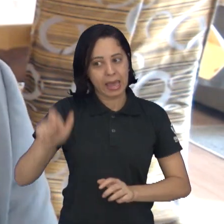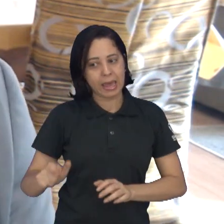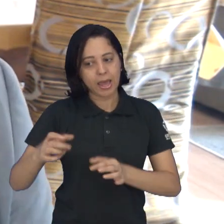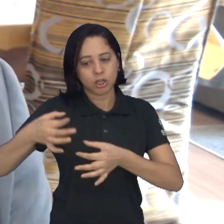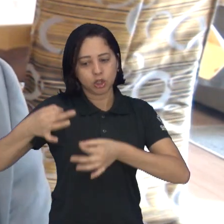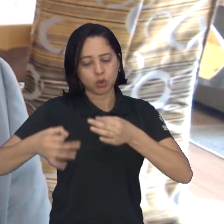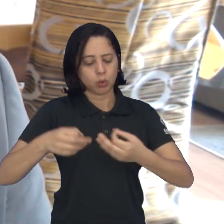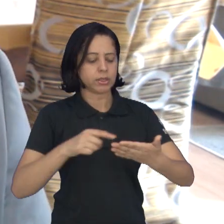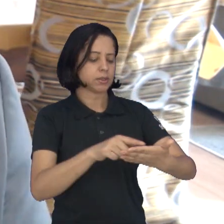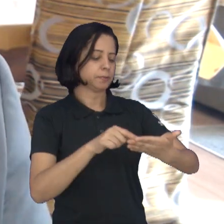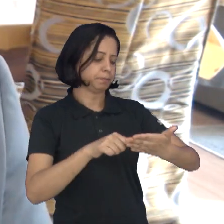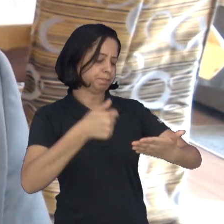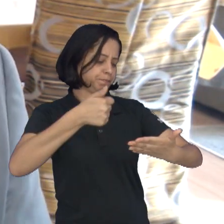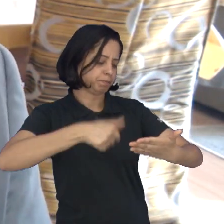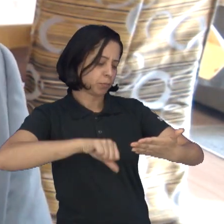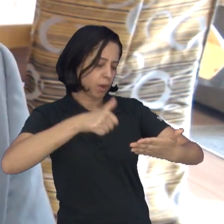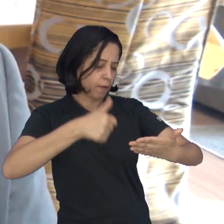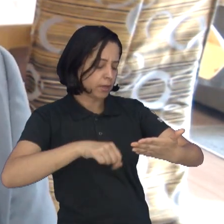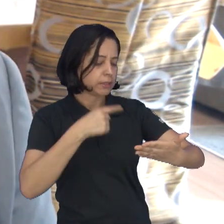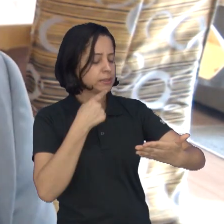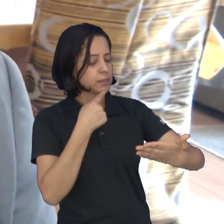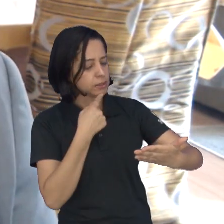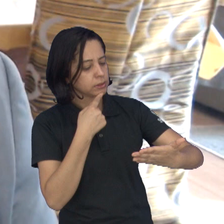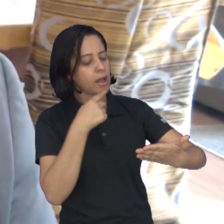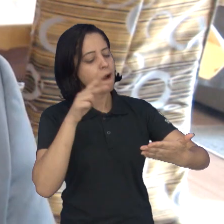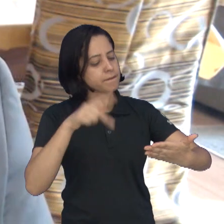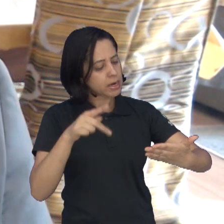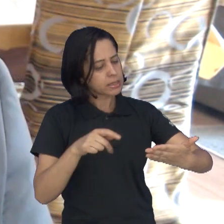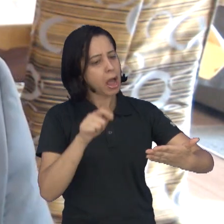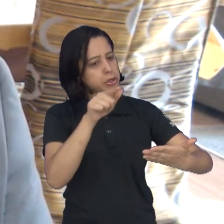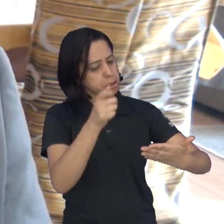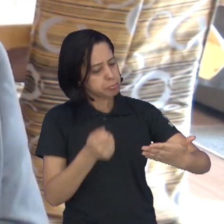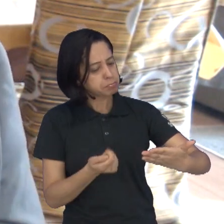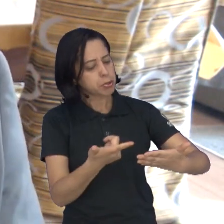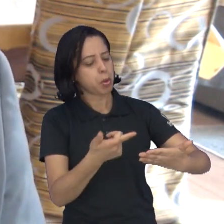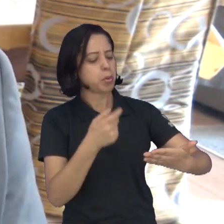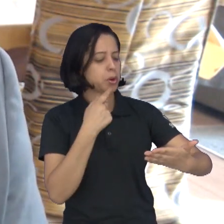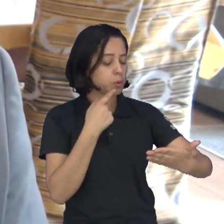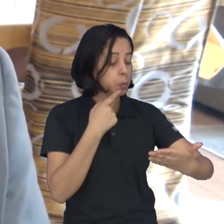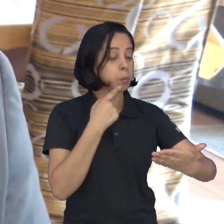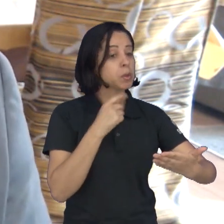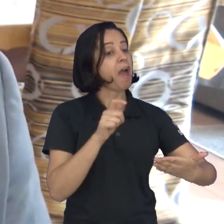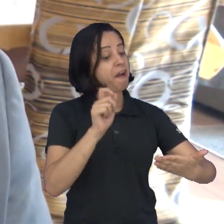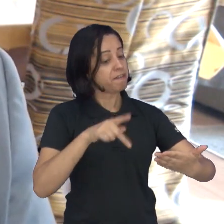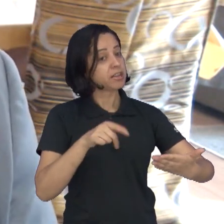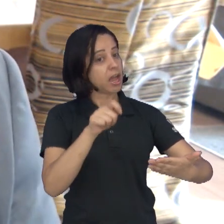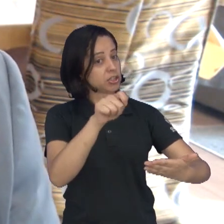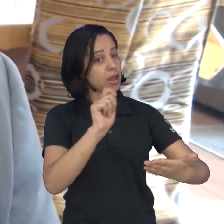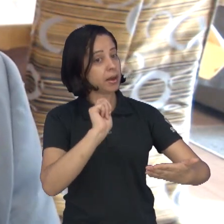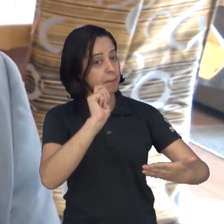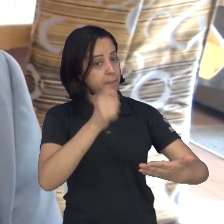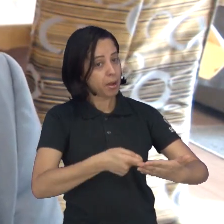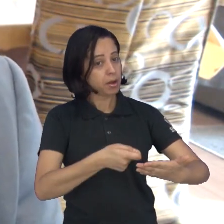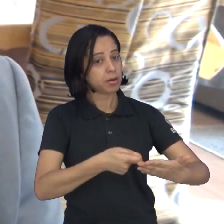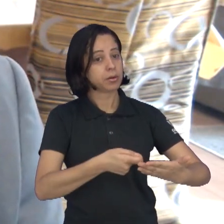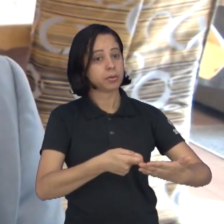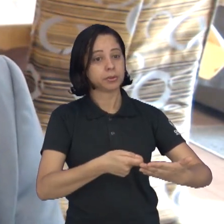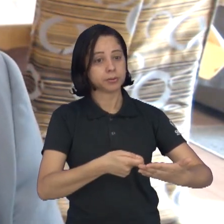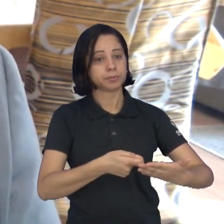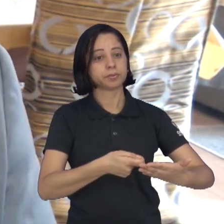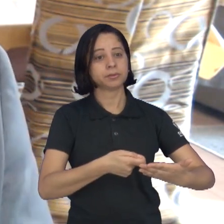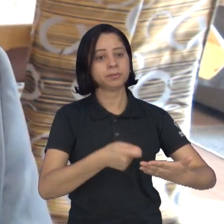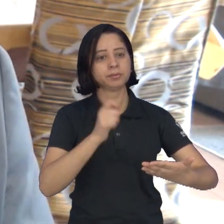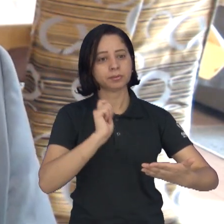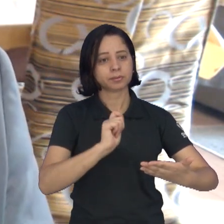entenda, né, que há um fato constitutivo. Agora, como o consumidor é uma pessoa hipossuficiente na